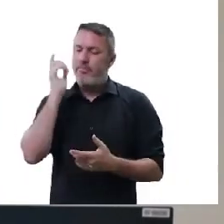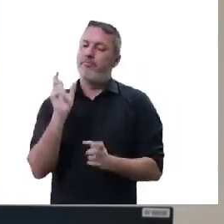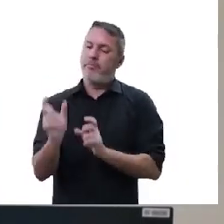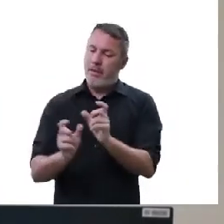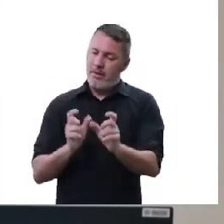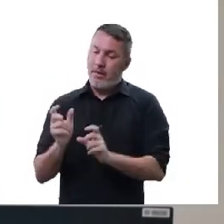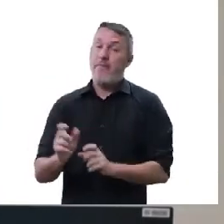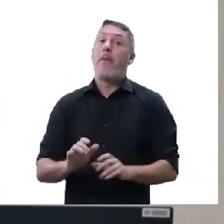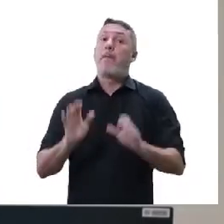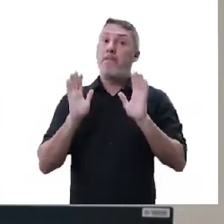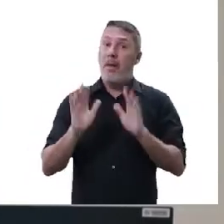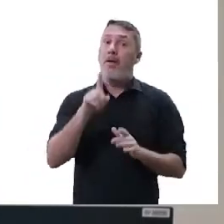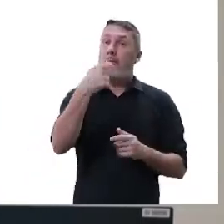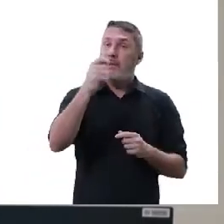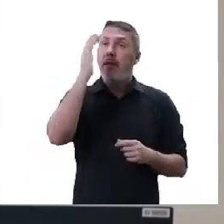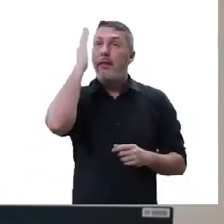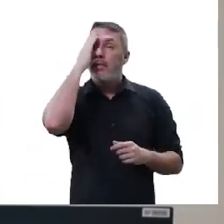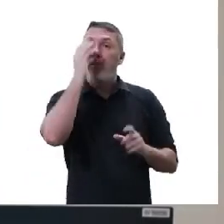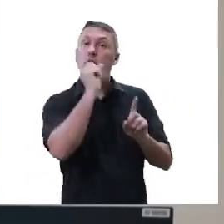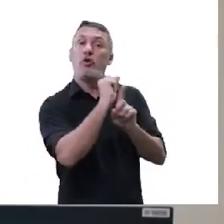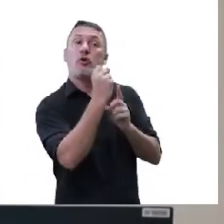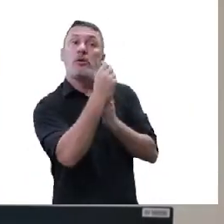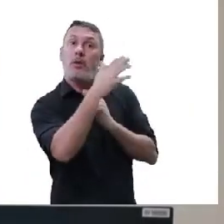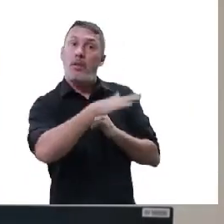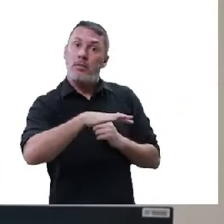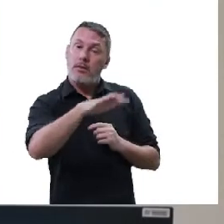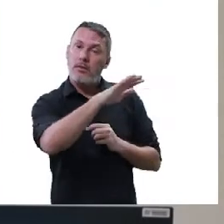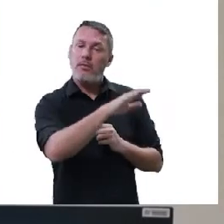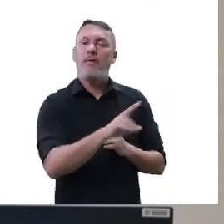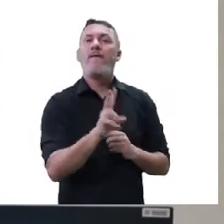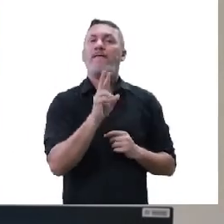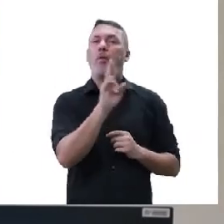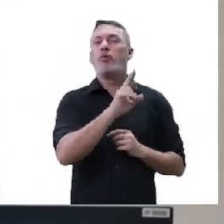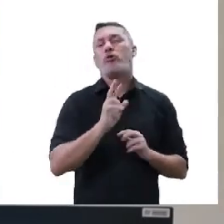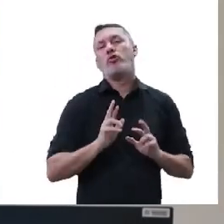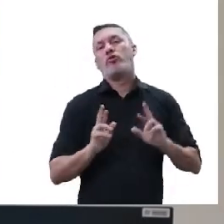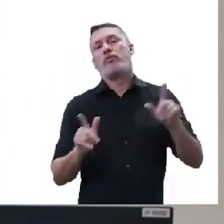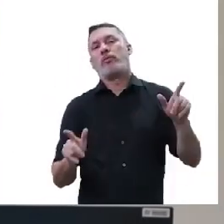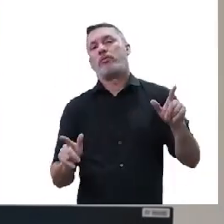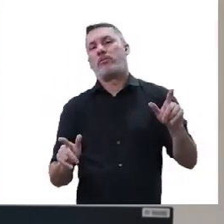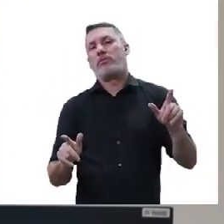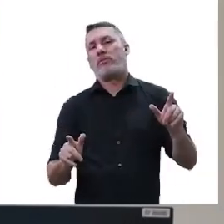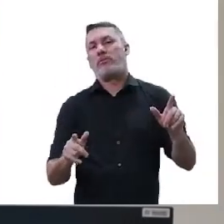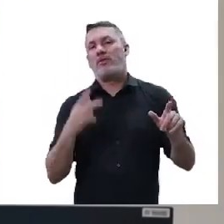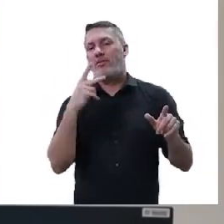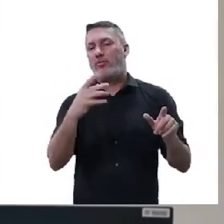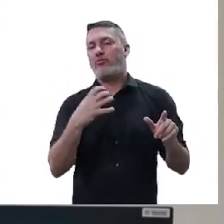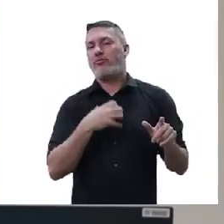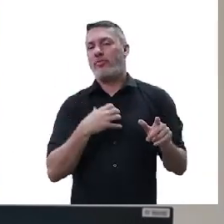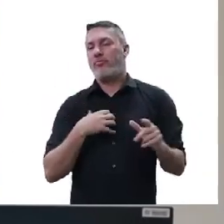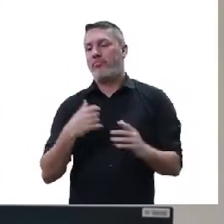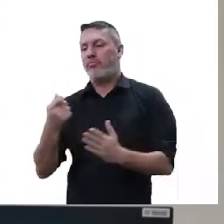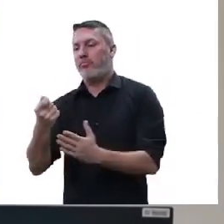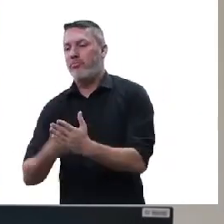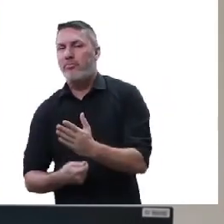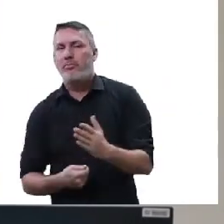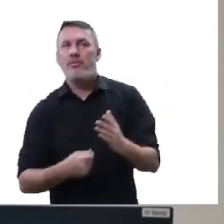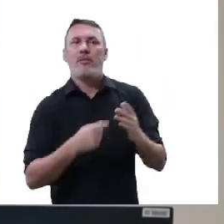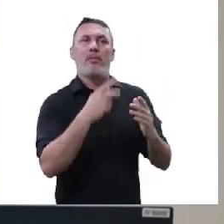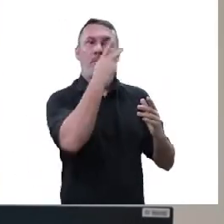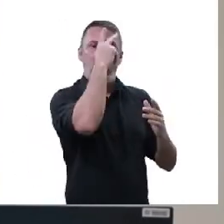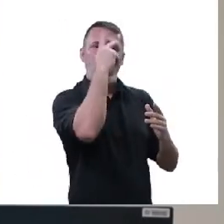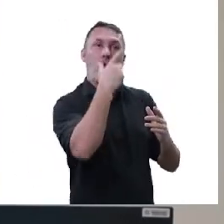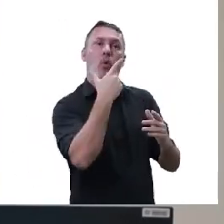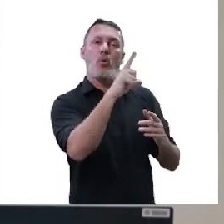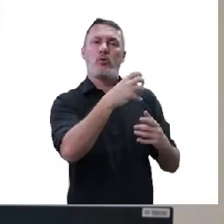Mas você precisa entender que parcela da população brasileira vai utilizar, você vai utilizar uma outra forma, né,